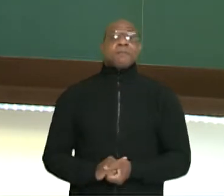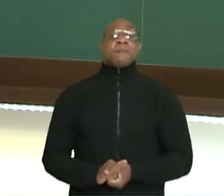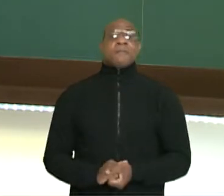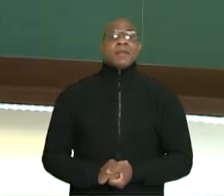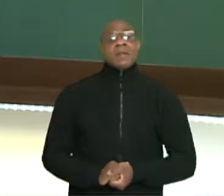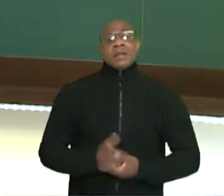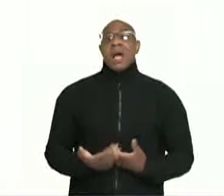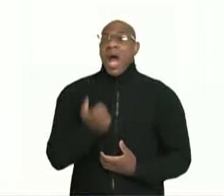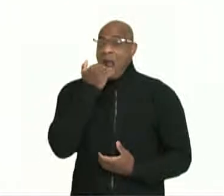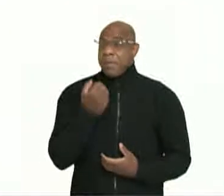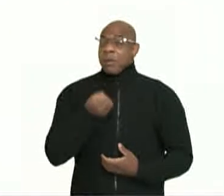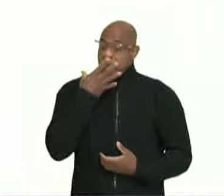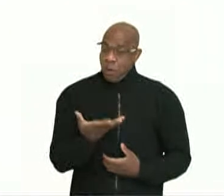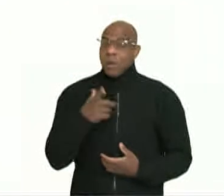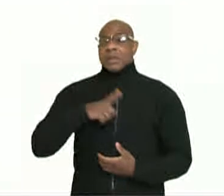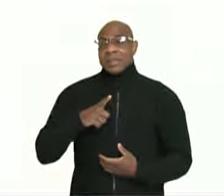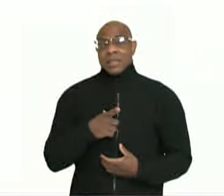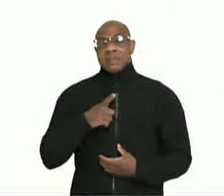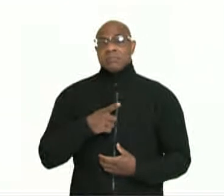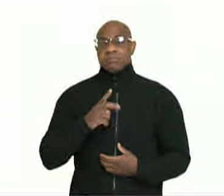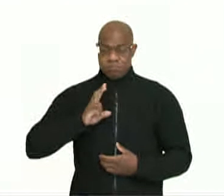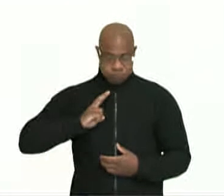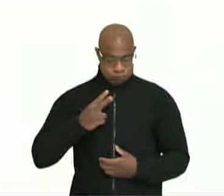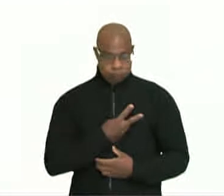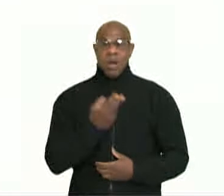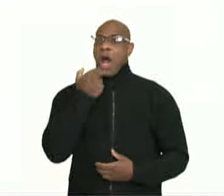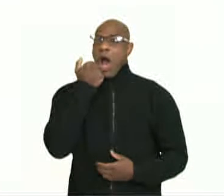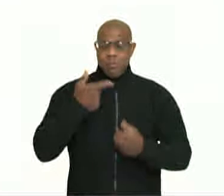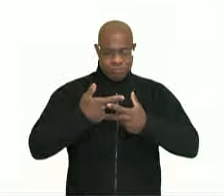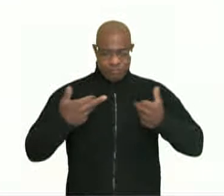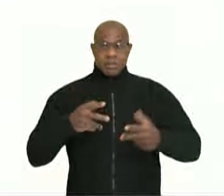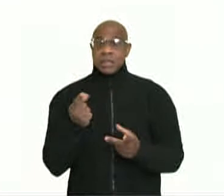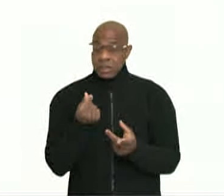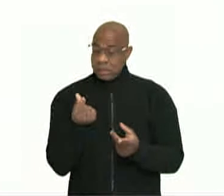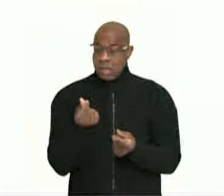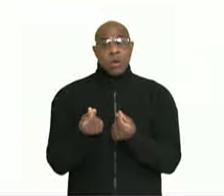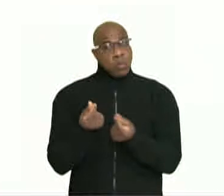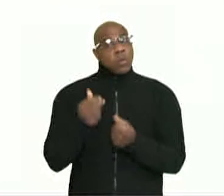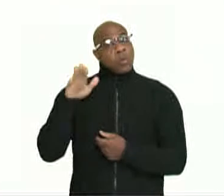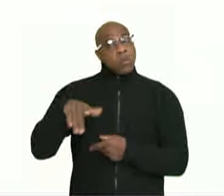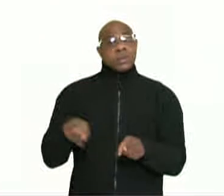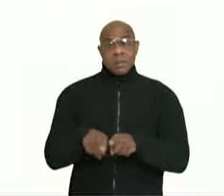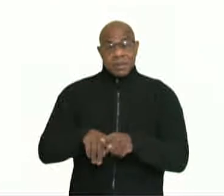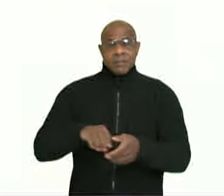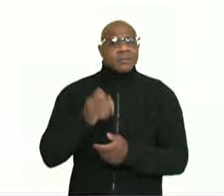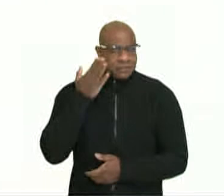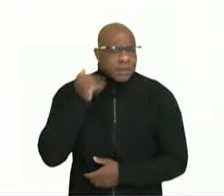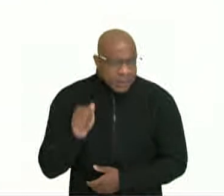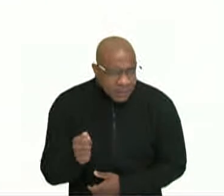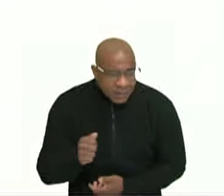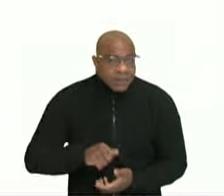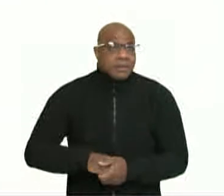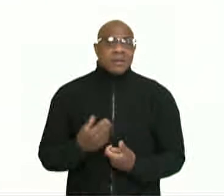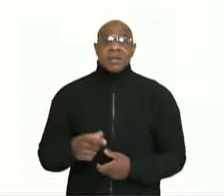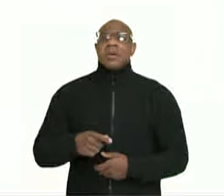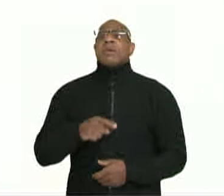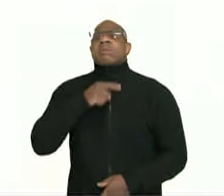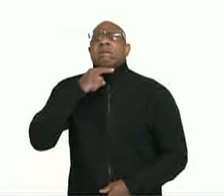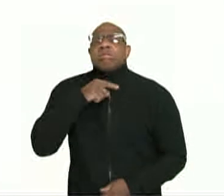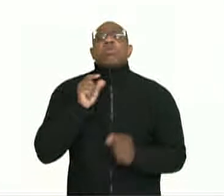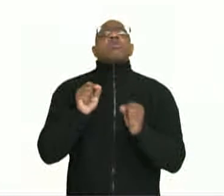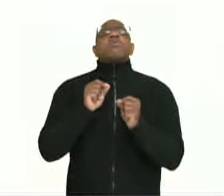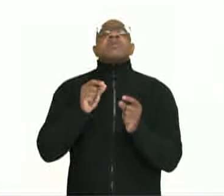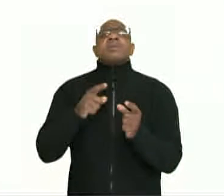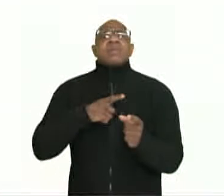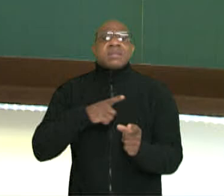Uma boa alimentação é composta por valores nutricionais e econômicos. Sabia disso? O que adianta uma boa alimentação